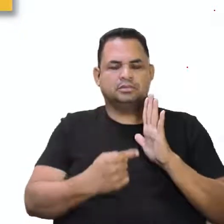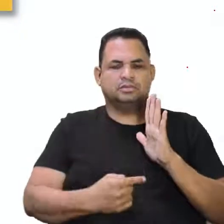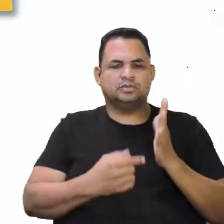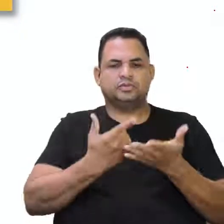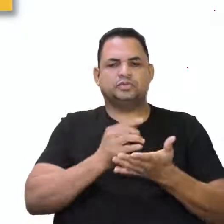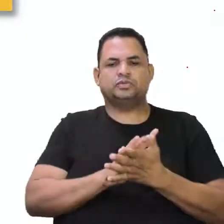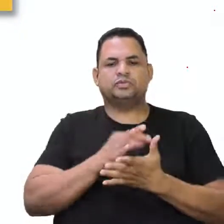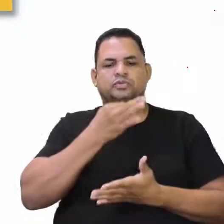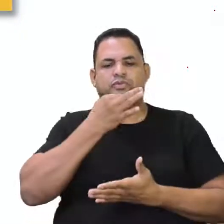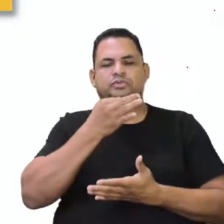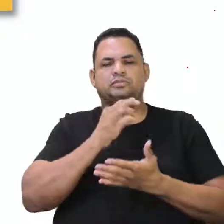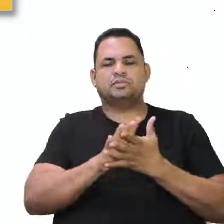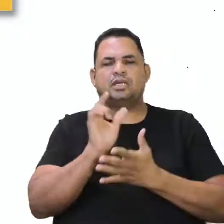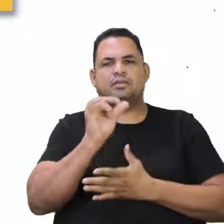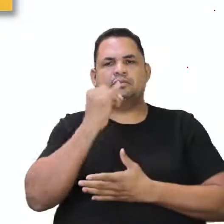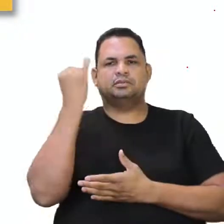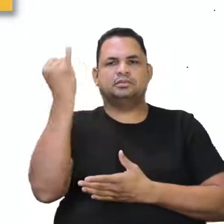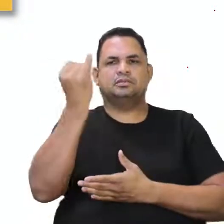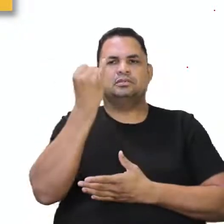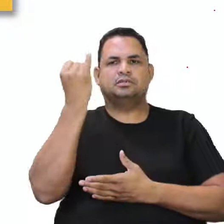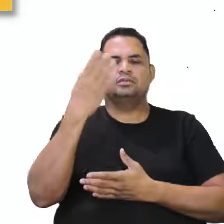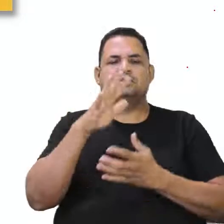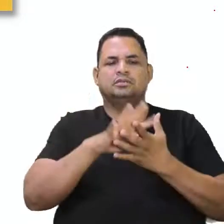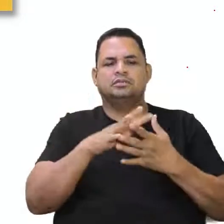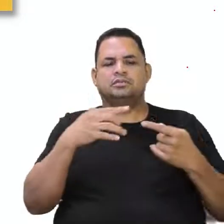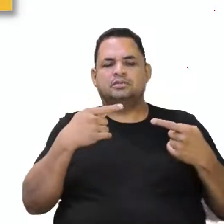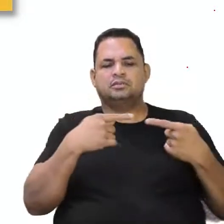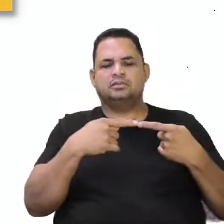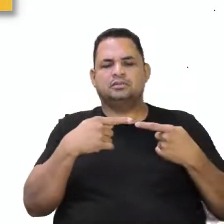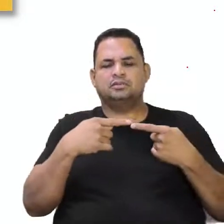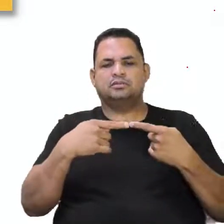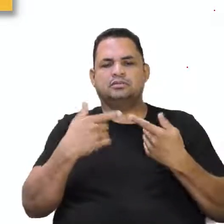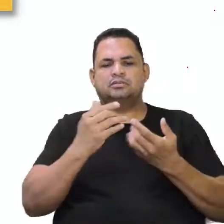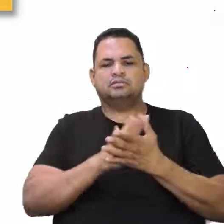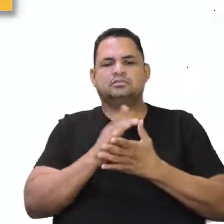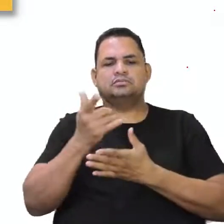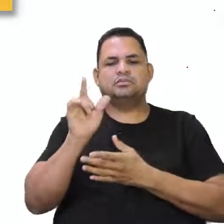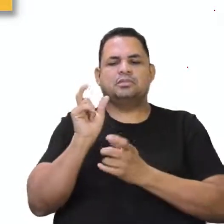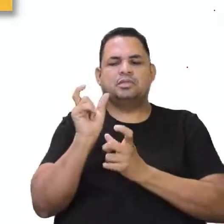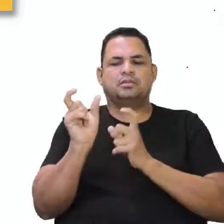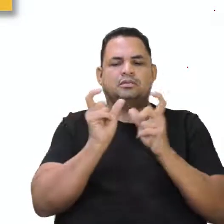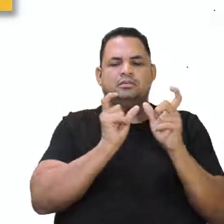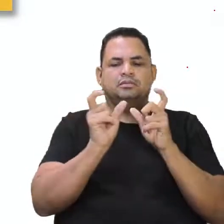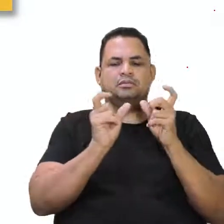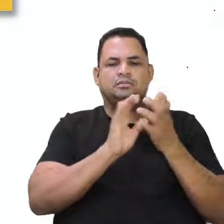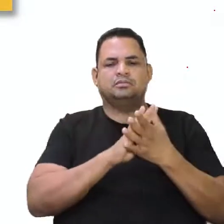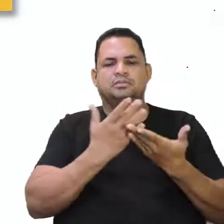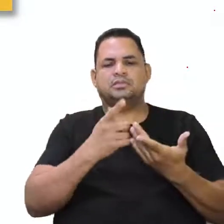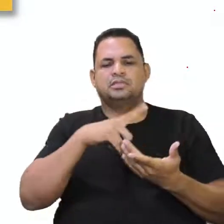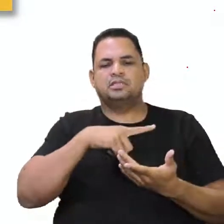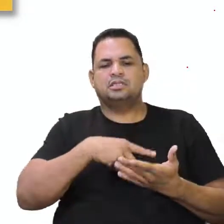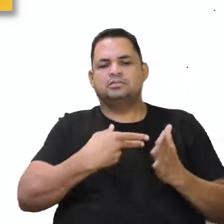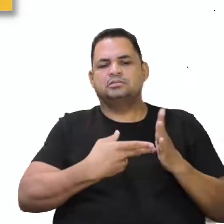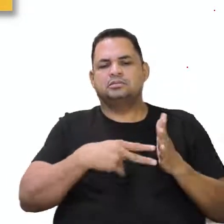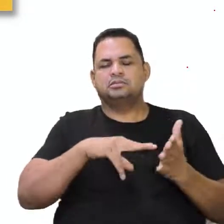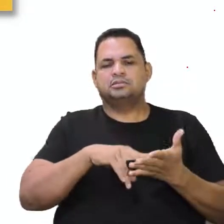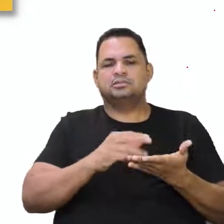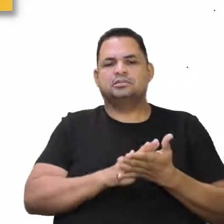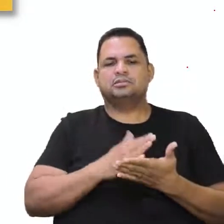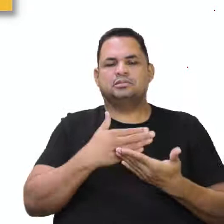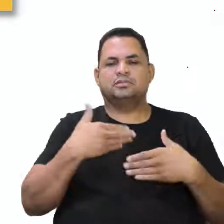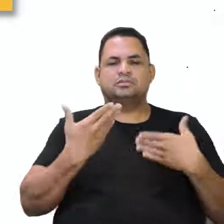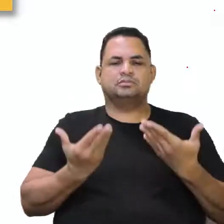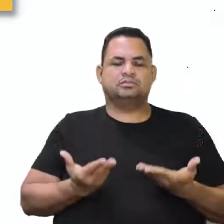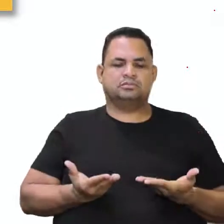aquelas palavrinhas muito importantes que ligam uma sentença a outra sentença para fazer mais sentido na